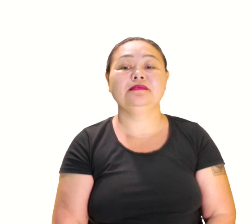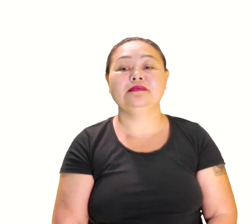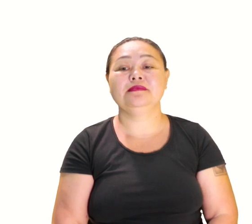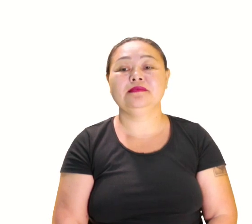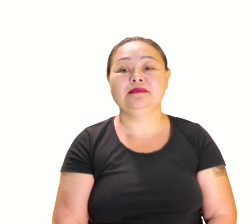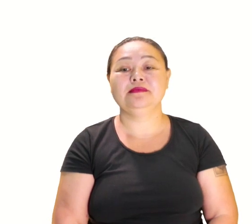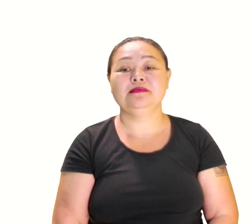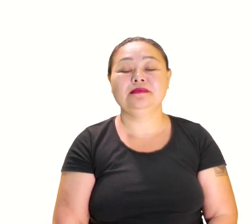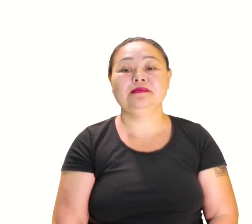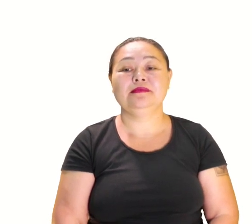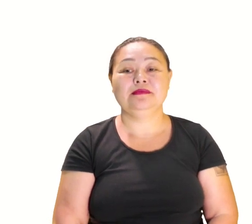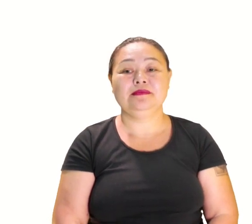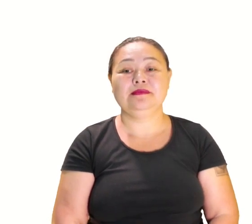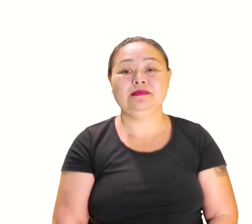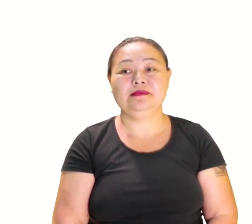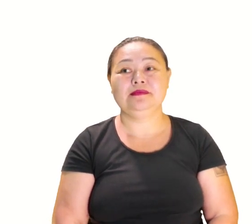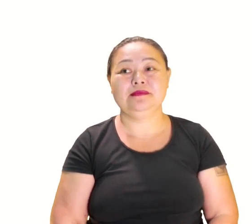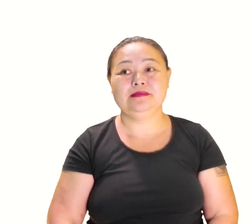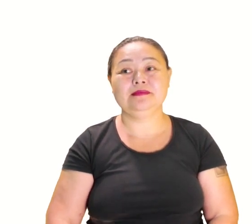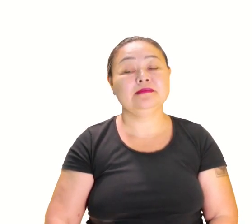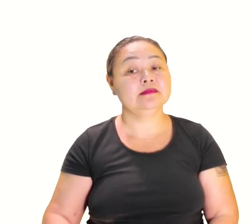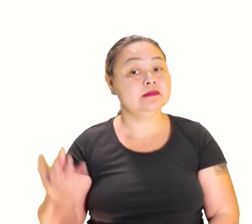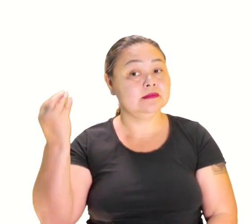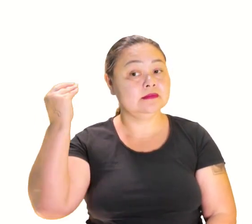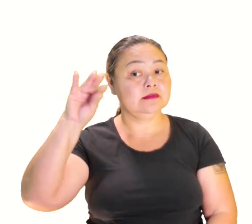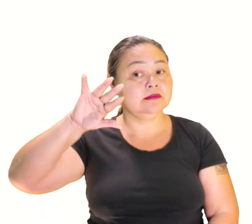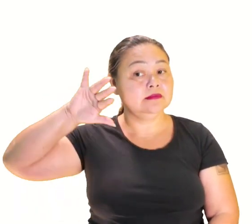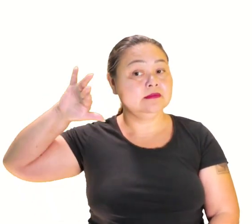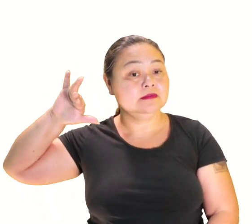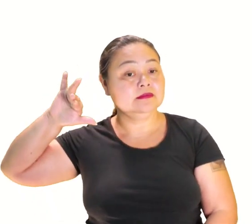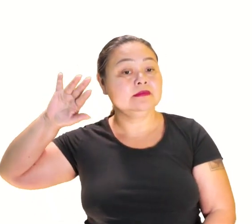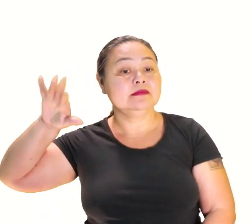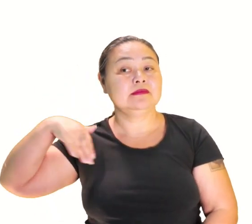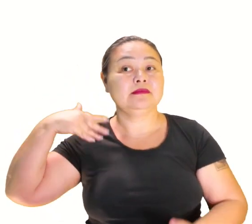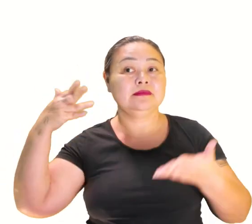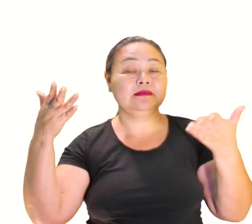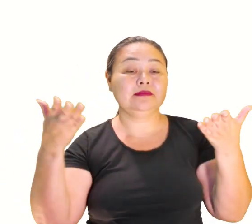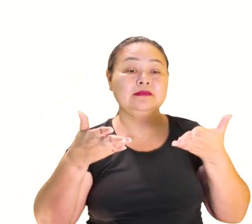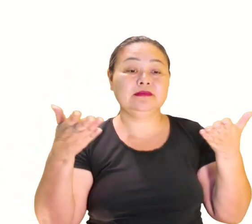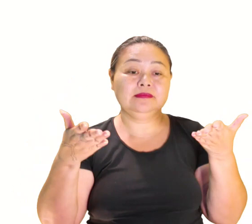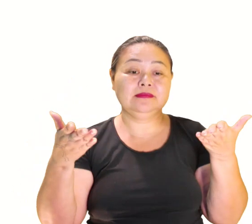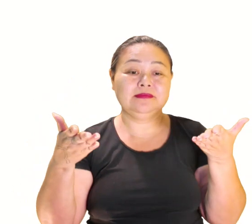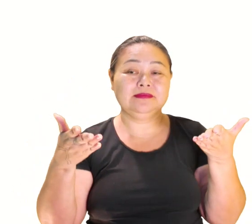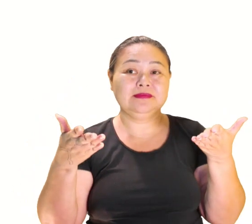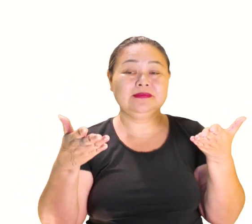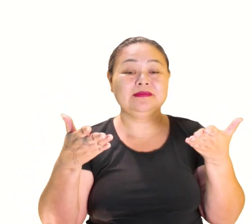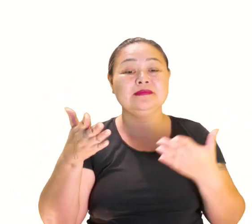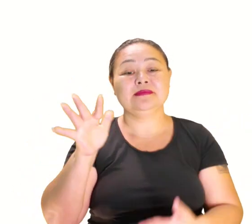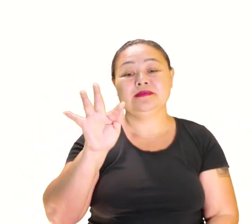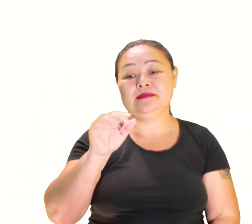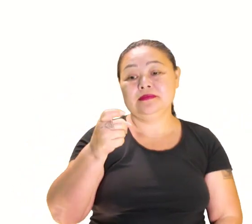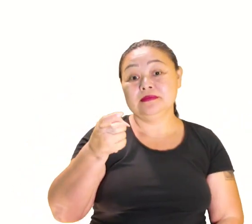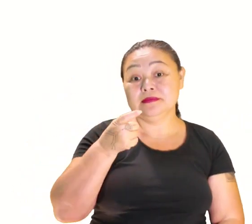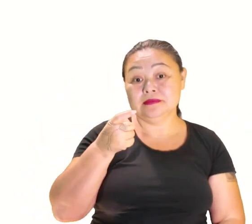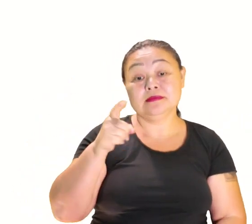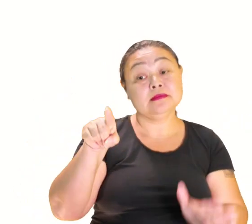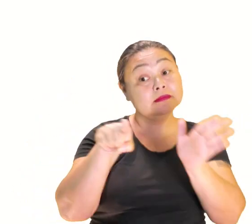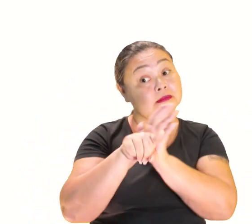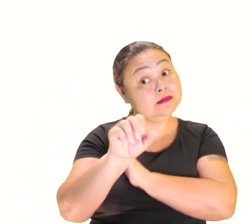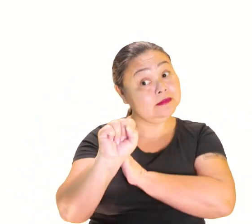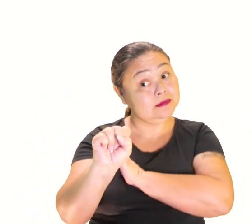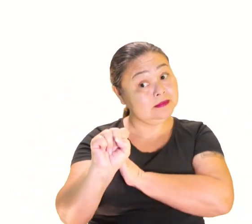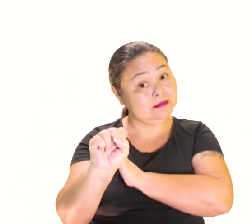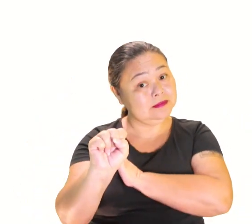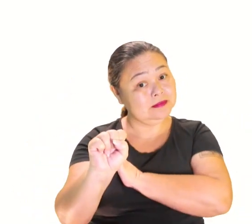aqui, isso aqui foi só um... Adicional. Vamos lá agora. Agora o meu f de x é menos 8.